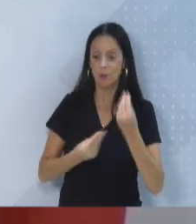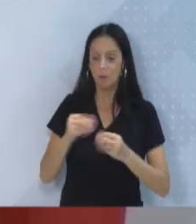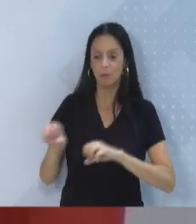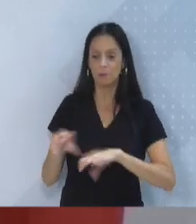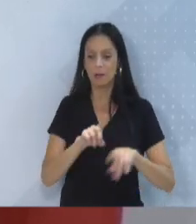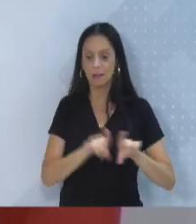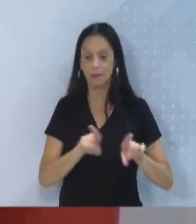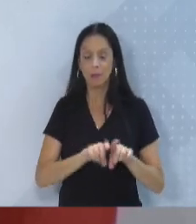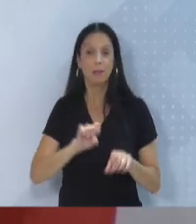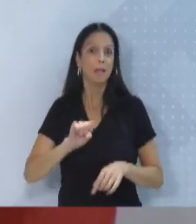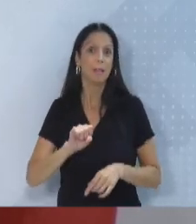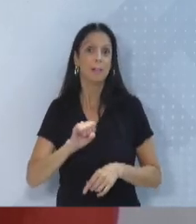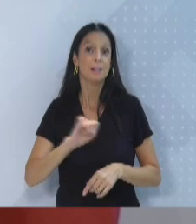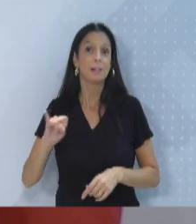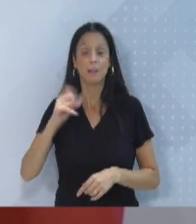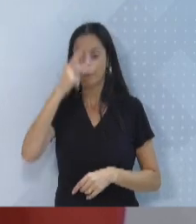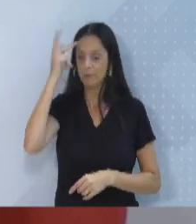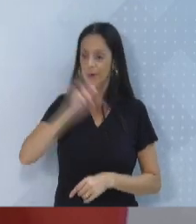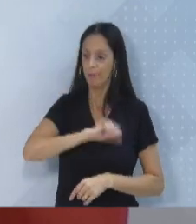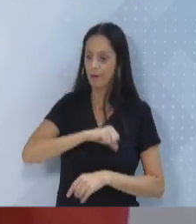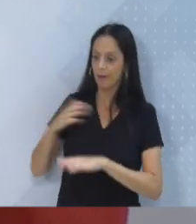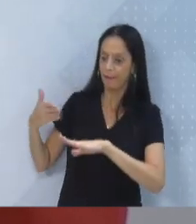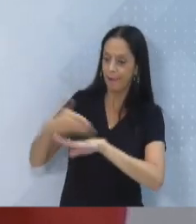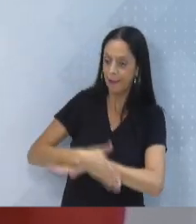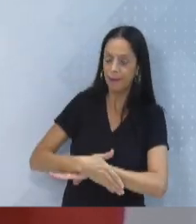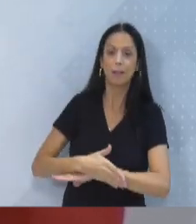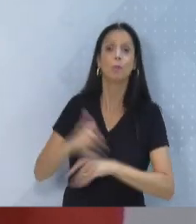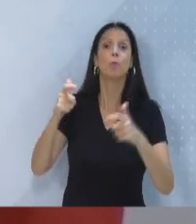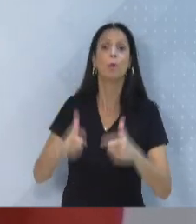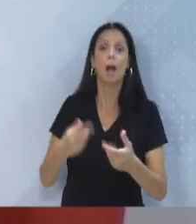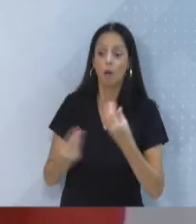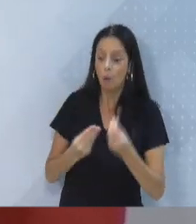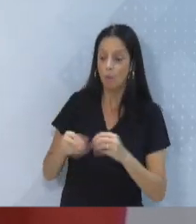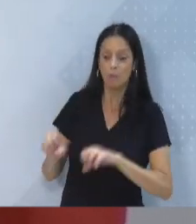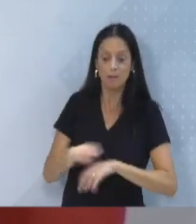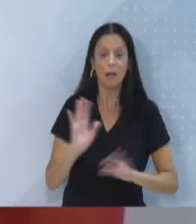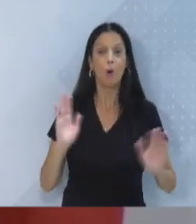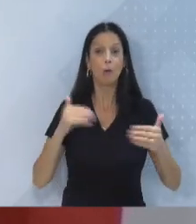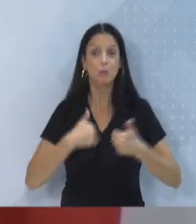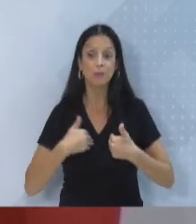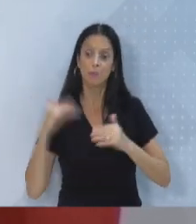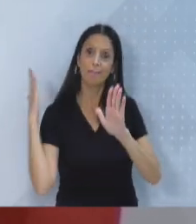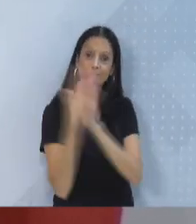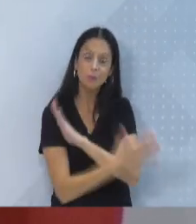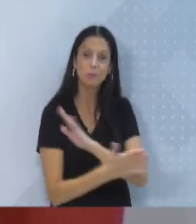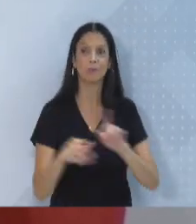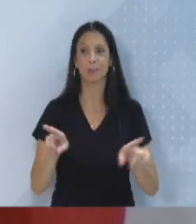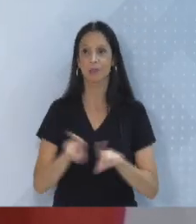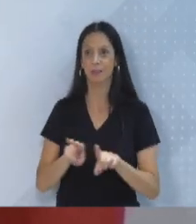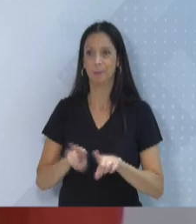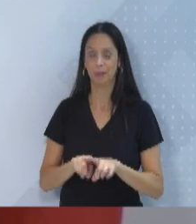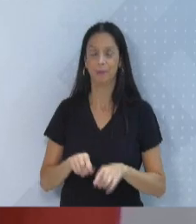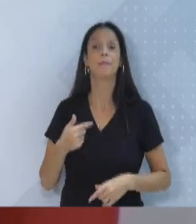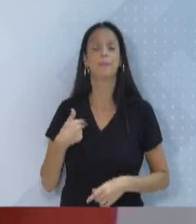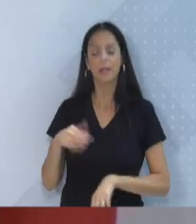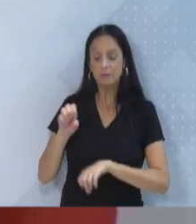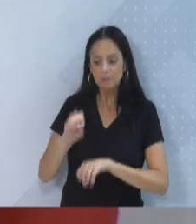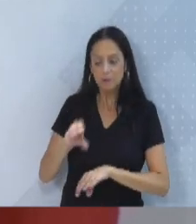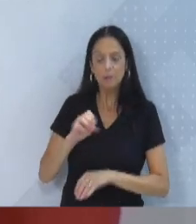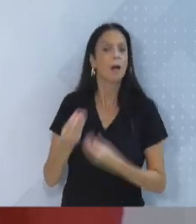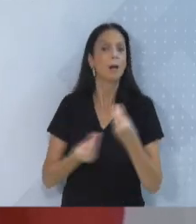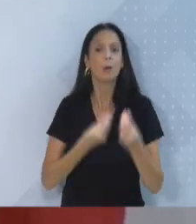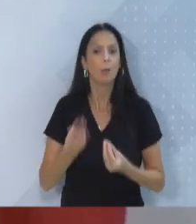A história social, ela é baseada numa história de não falar com estranhos,